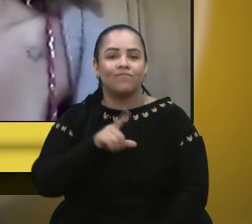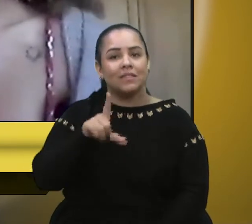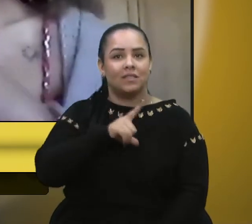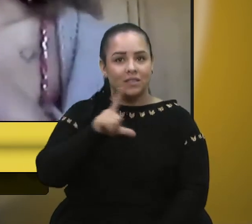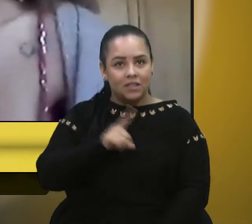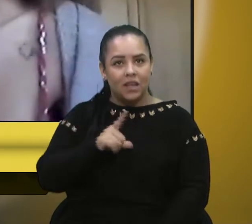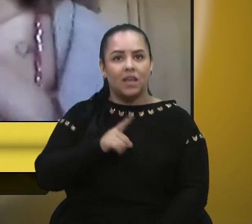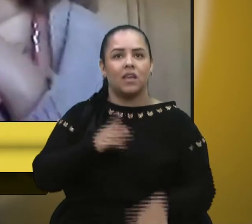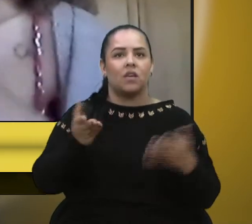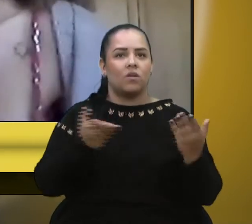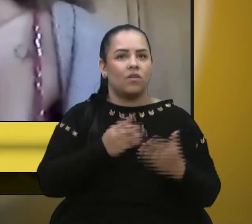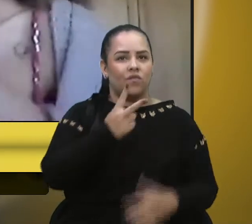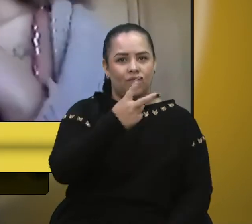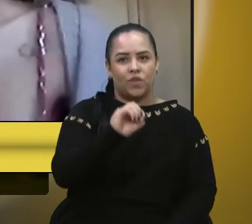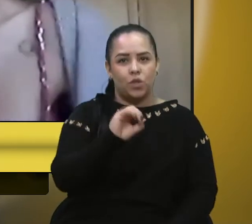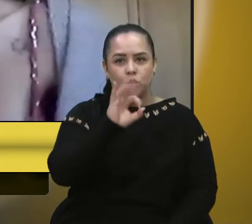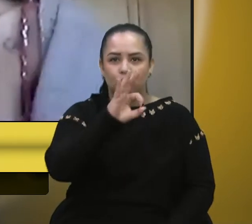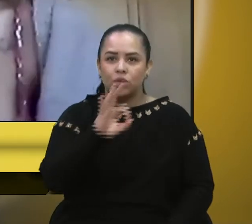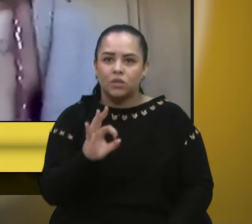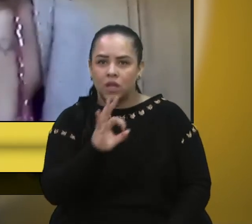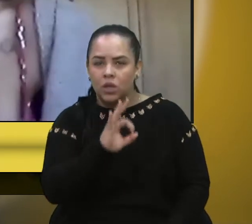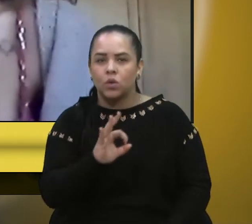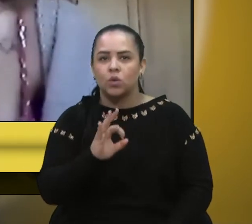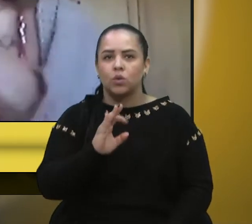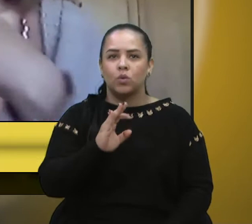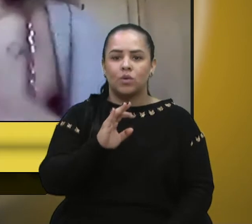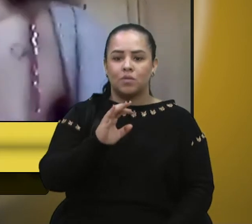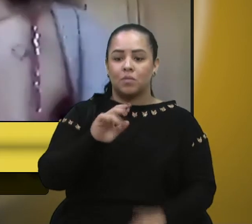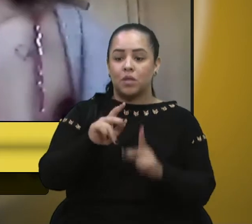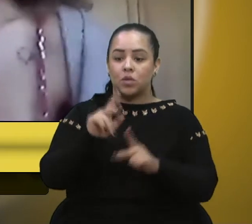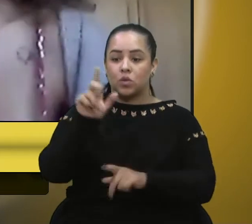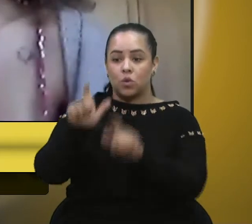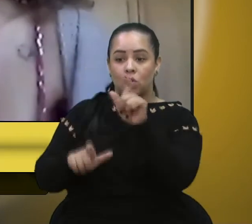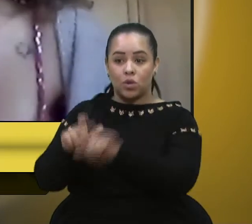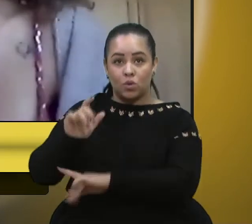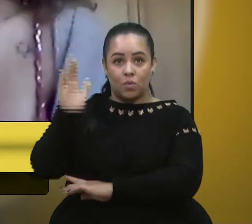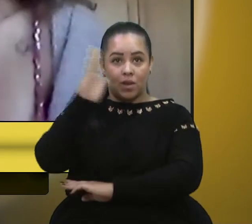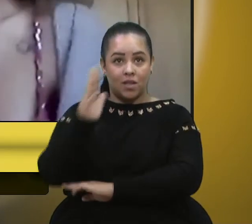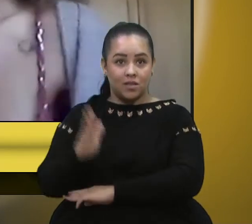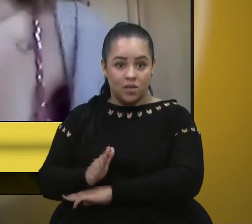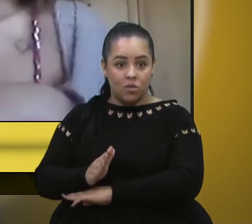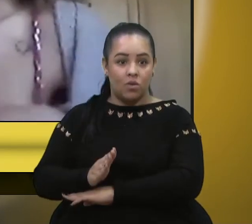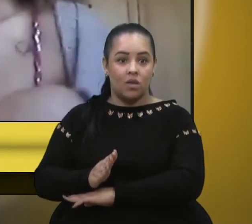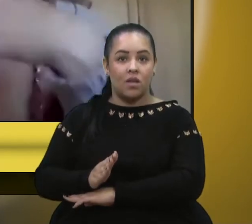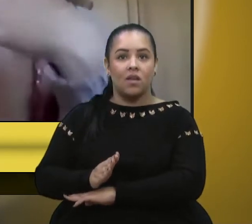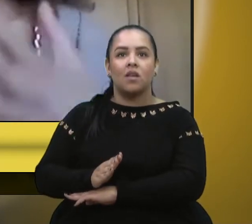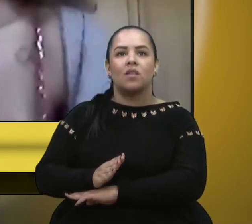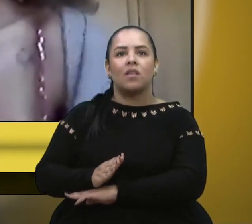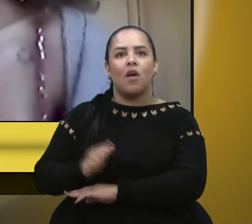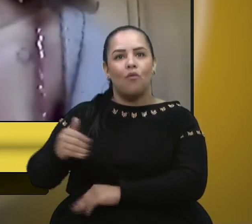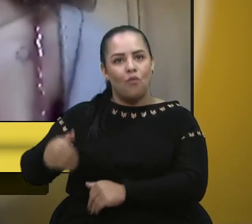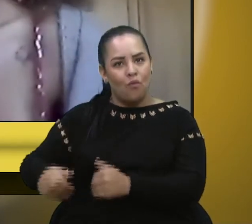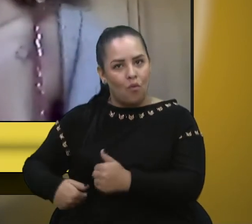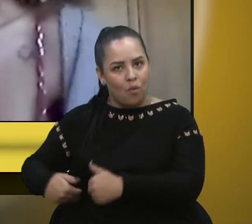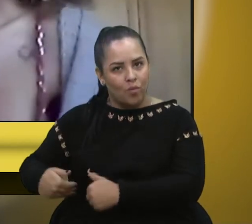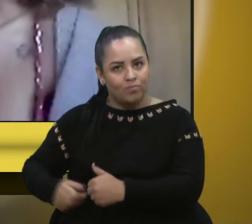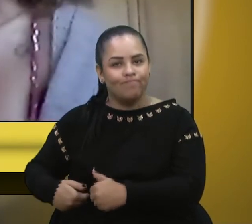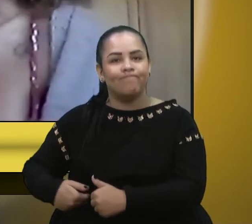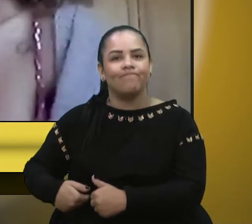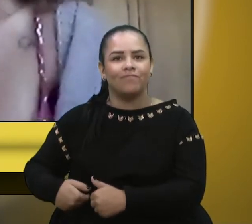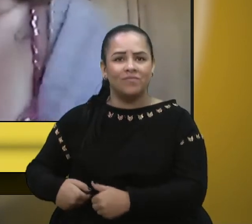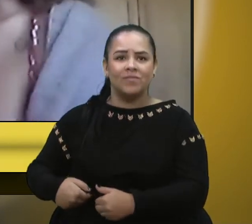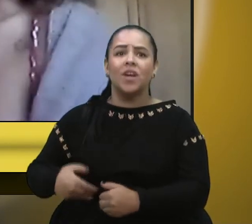atualmente 20% da população brasileira na linha da miséria. Isso é algo muito